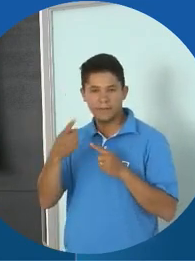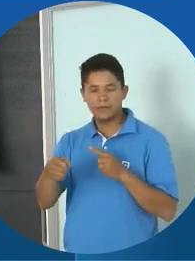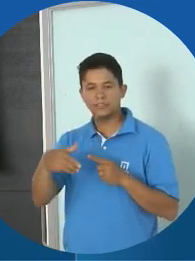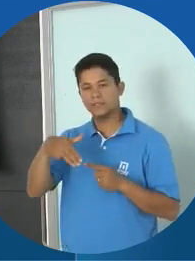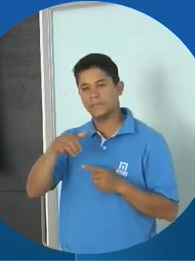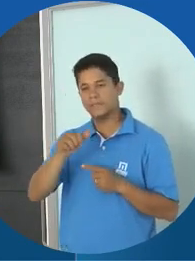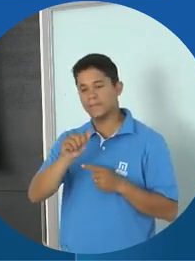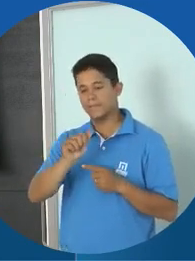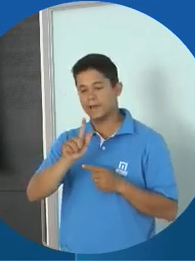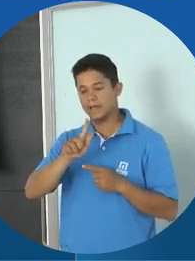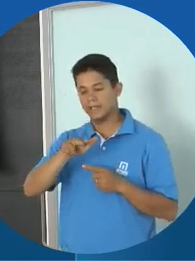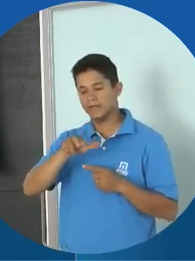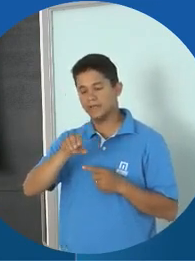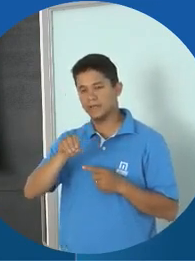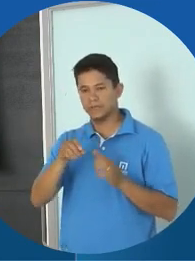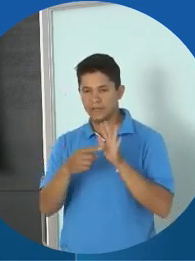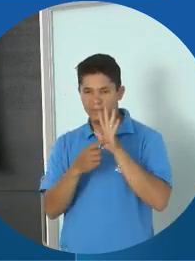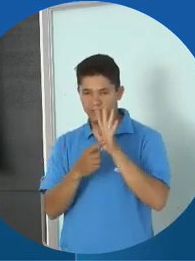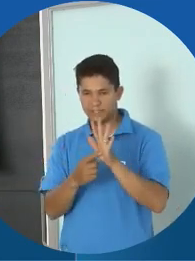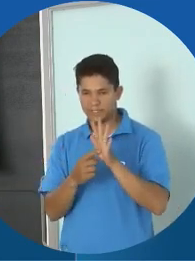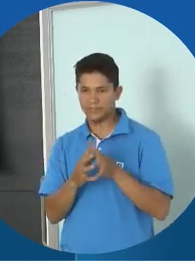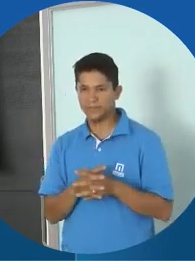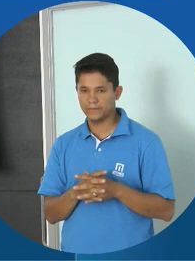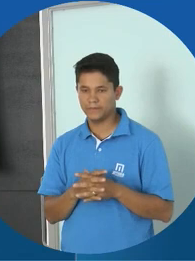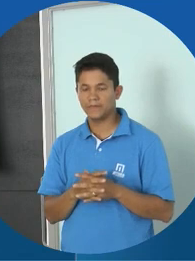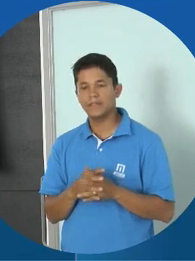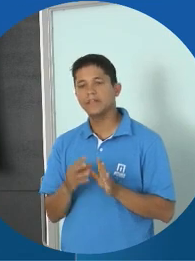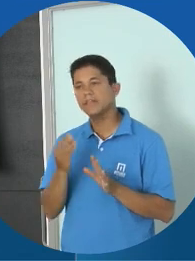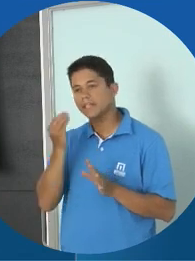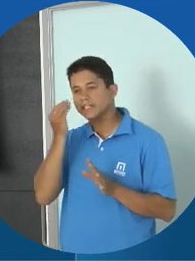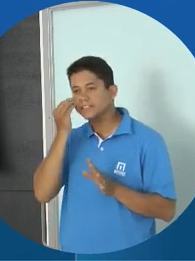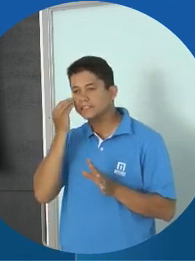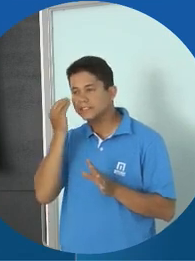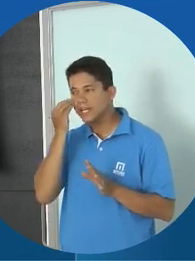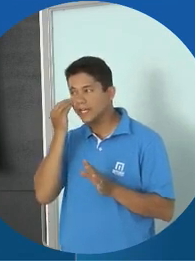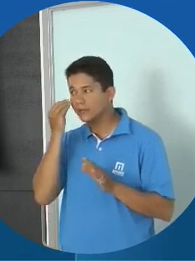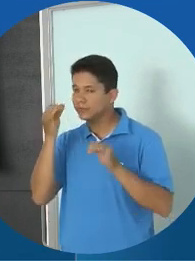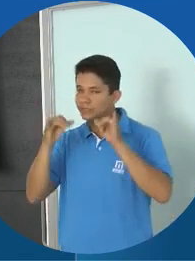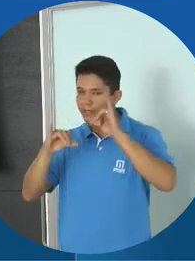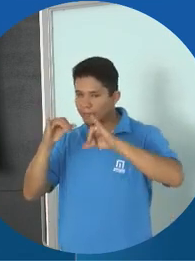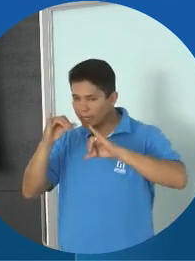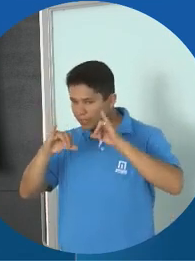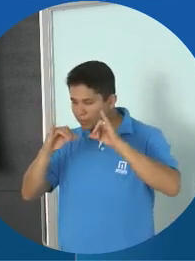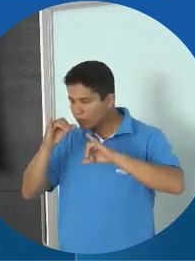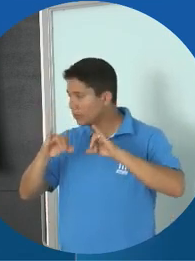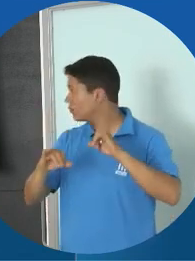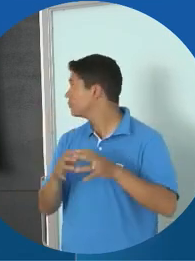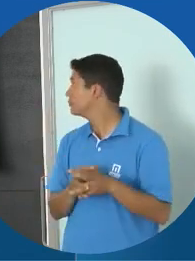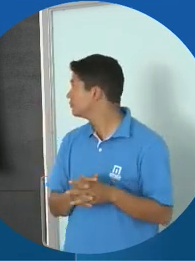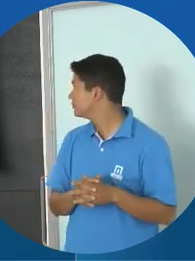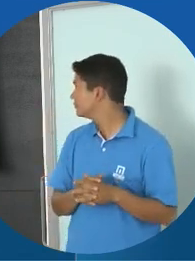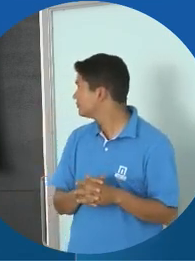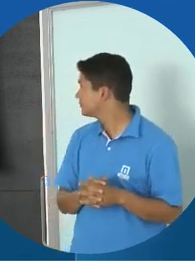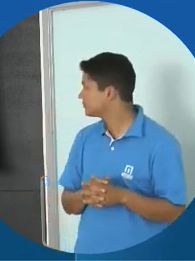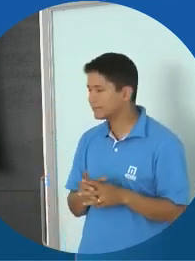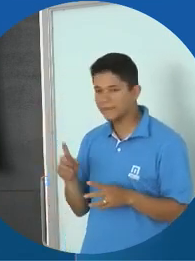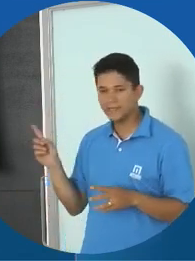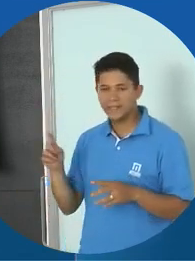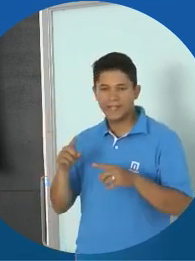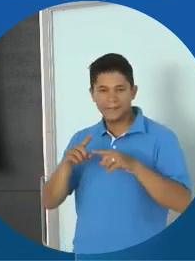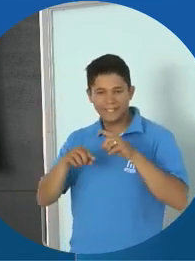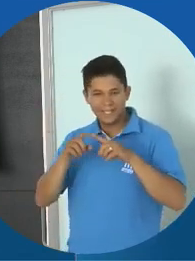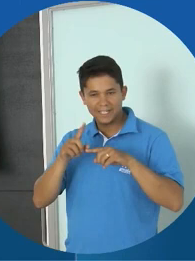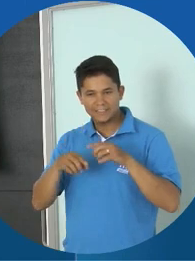parte, ensaios de laboratório que nós fizemos até para materializar esses resultados que